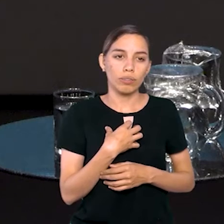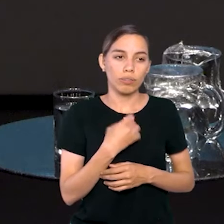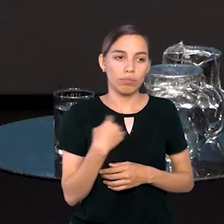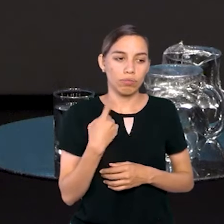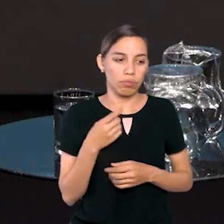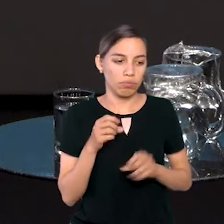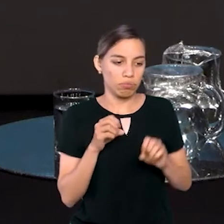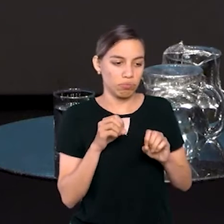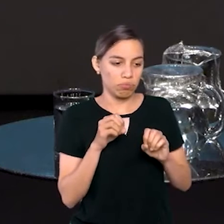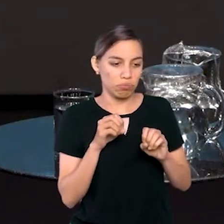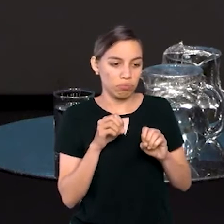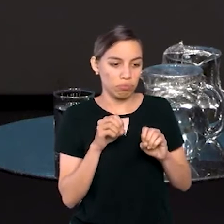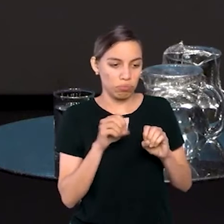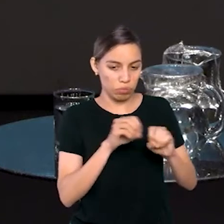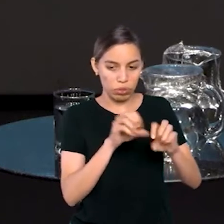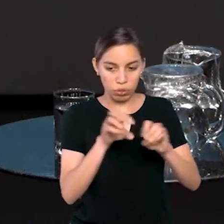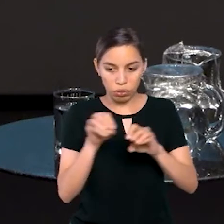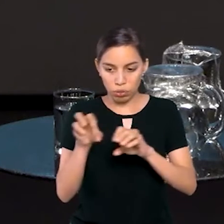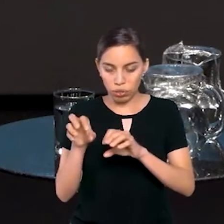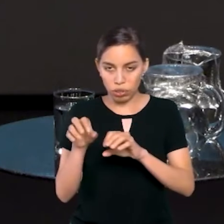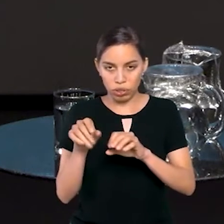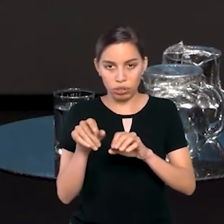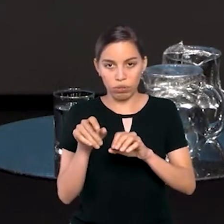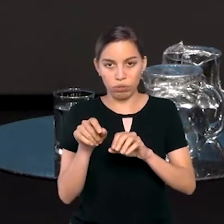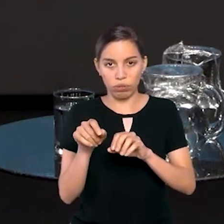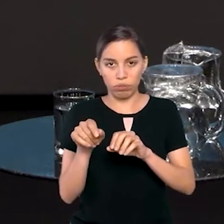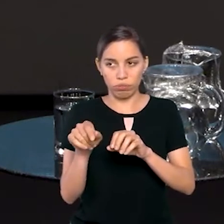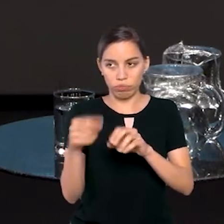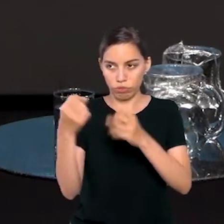ensinado a chamar de planeta. E